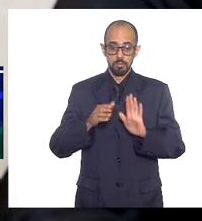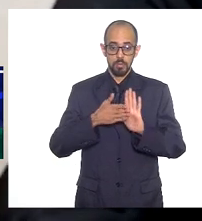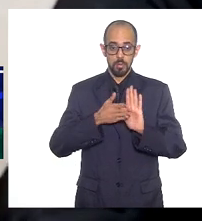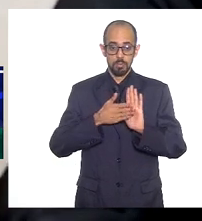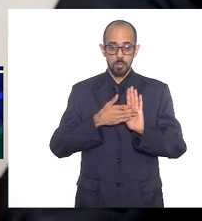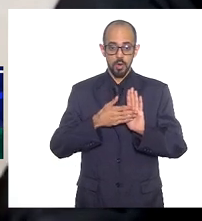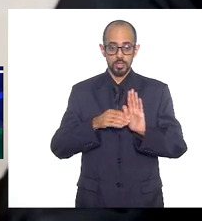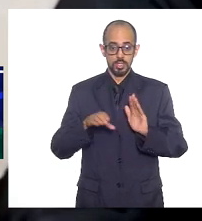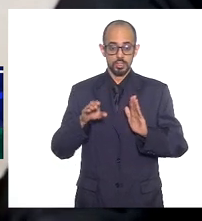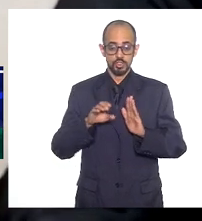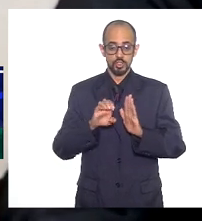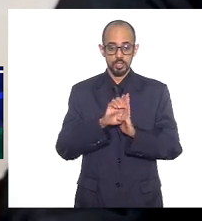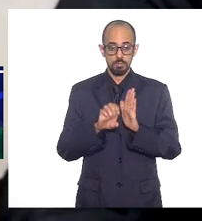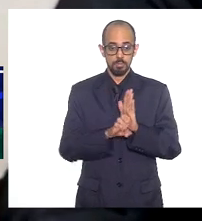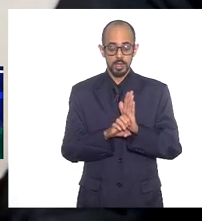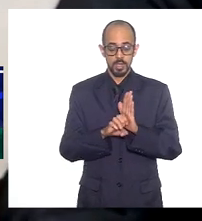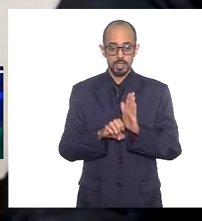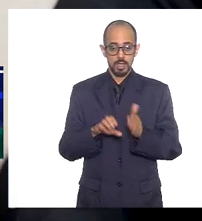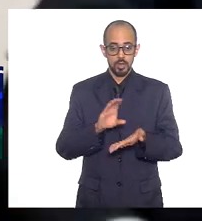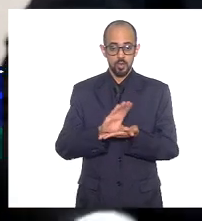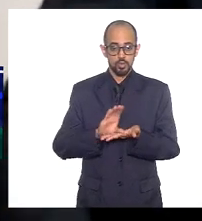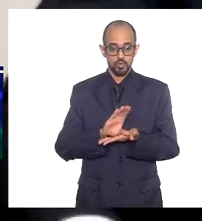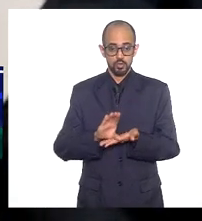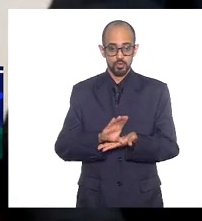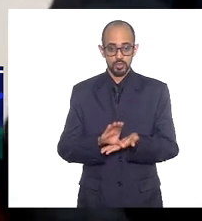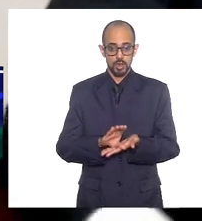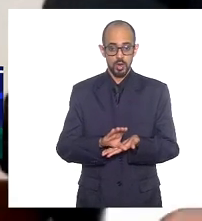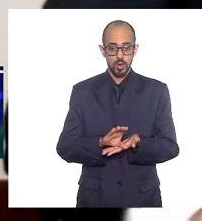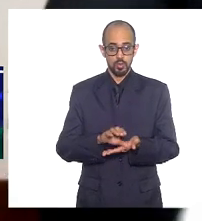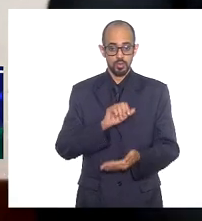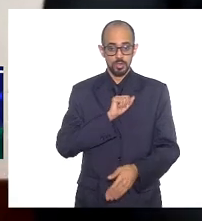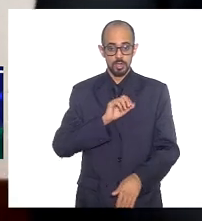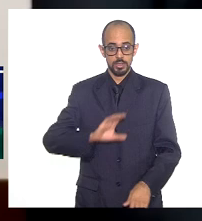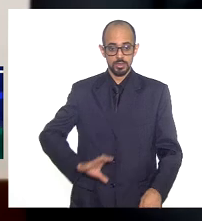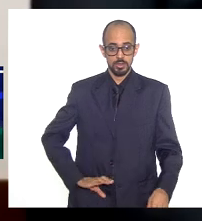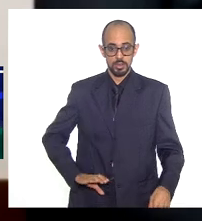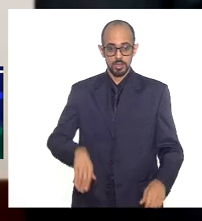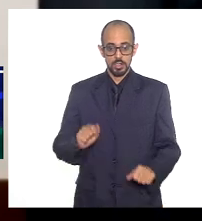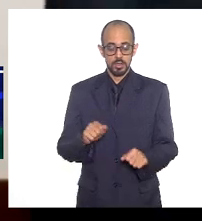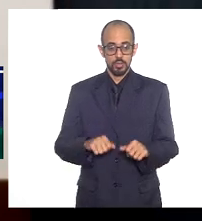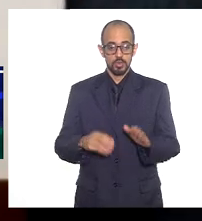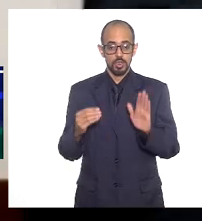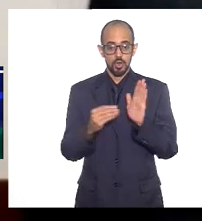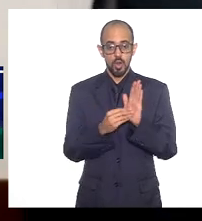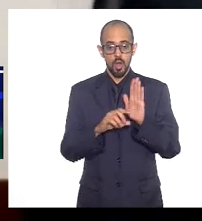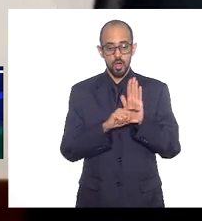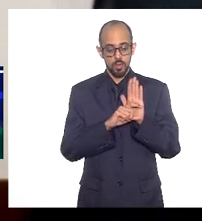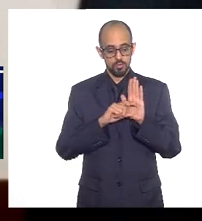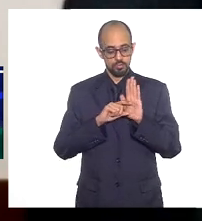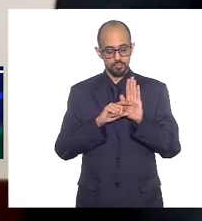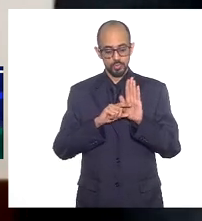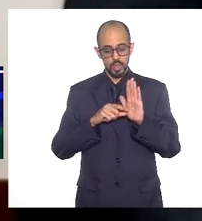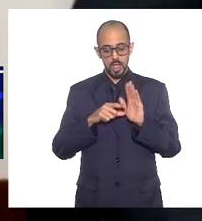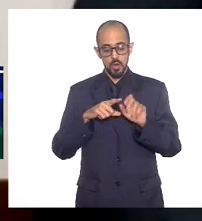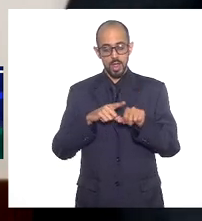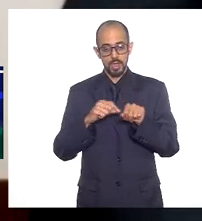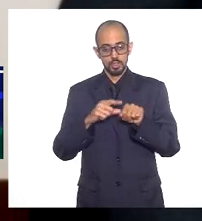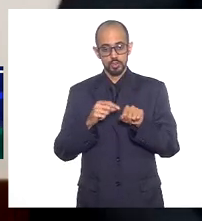condicional nº 55 de 2021, de autoria do deputado André Siciliano, que acrescenta um parágrafo ao artigo 77